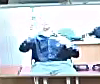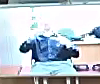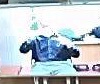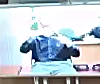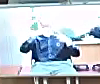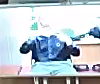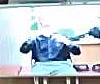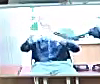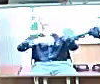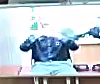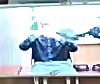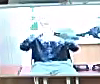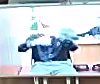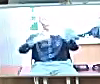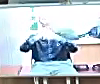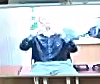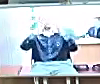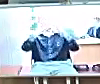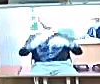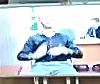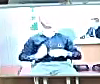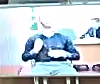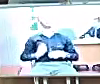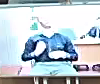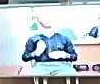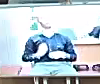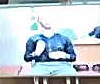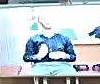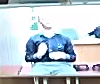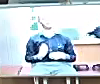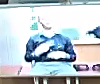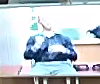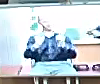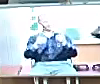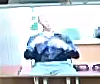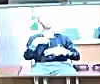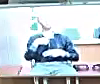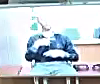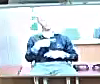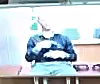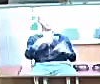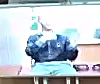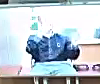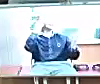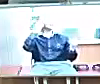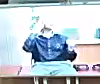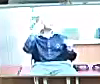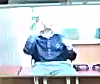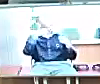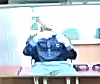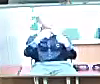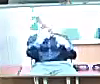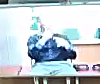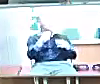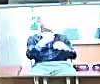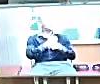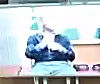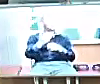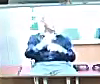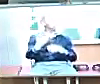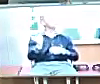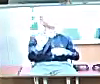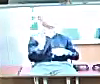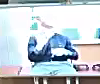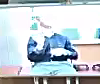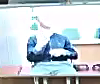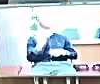ocorre eu não me lembro é que irão que tem um ano que tenha deixado de acontecer por uma questão